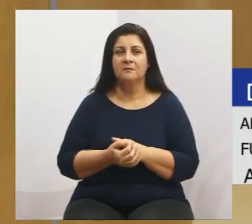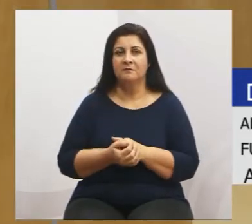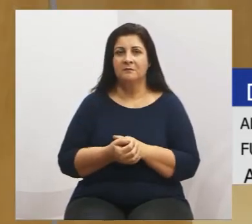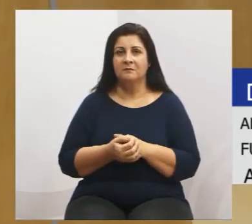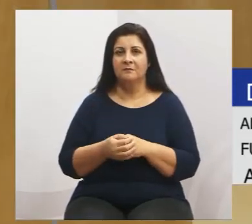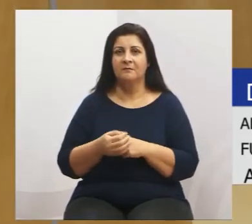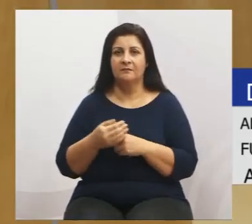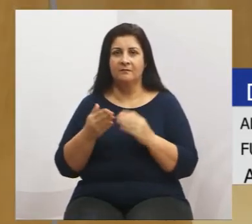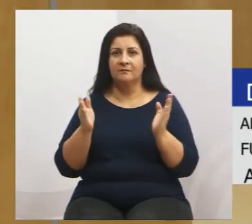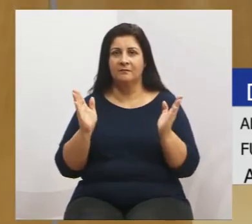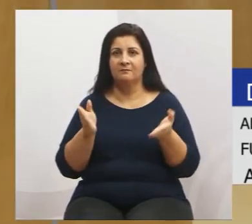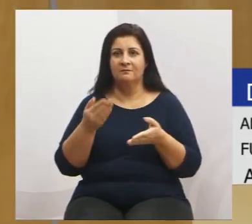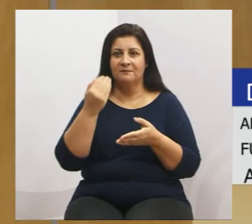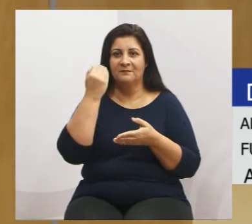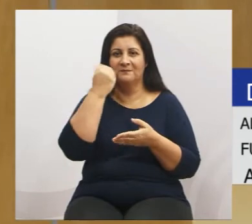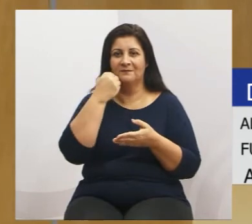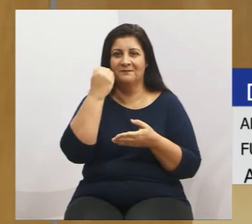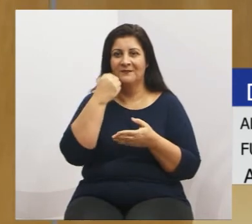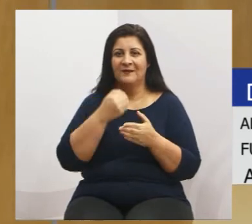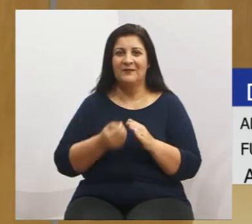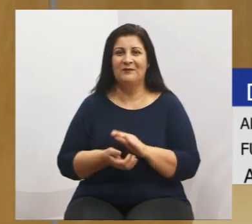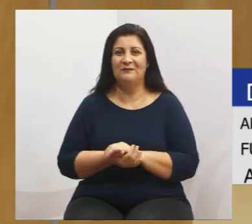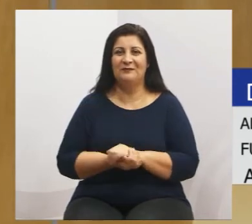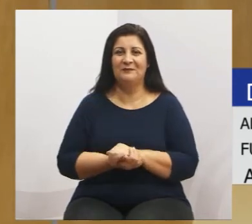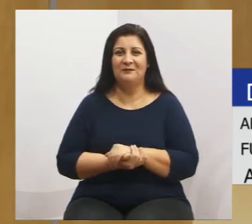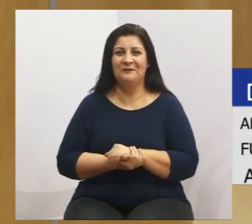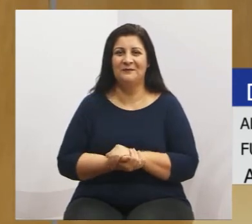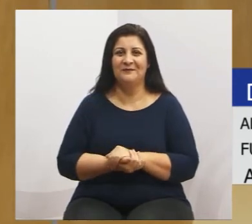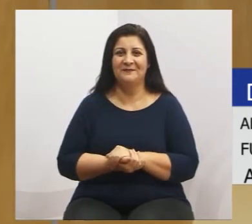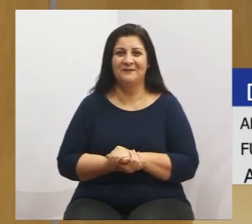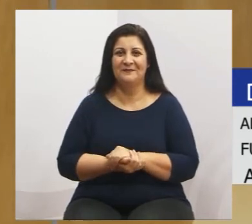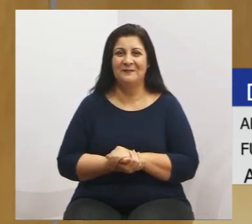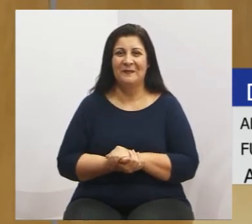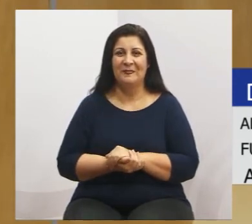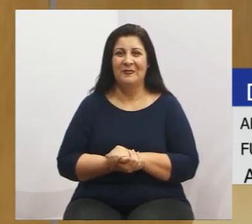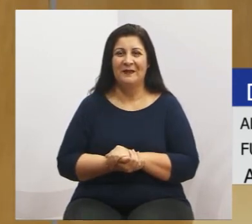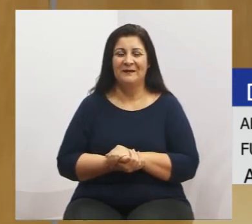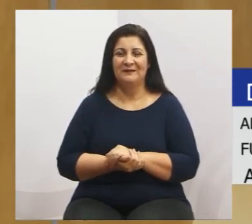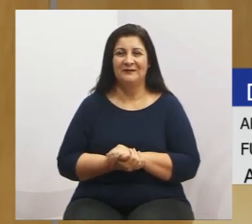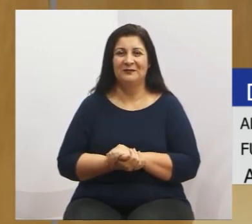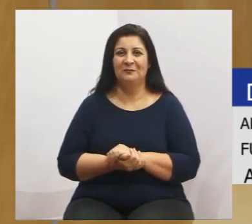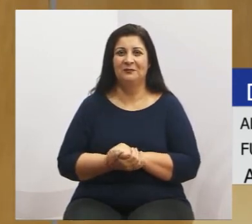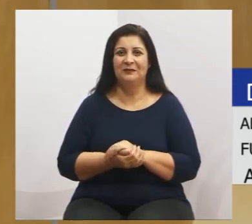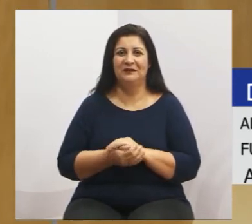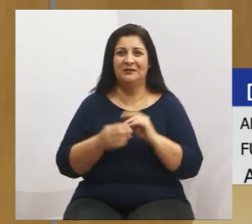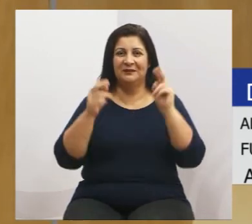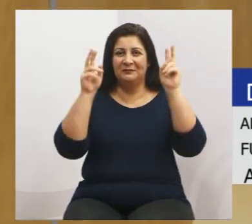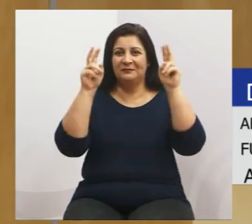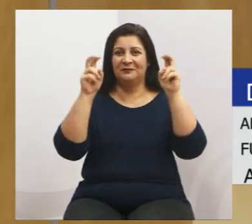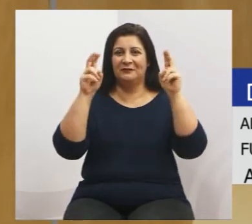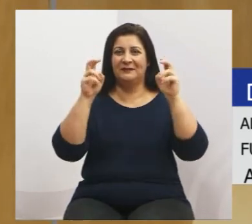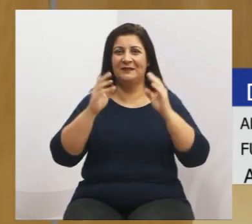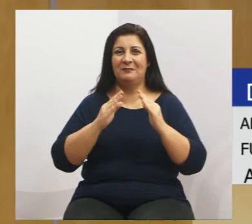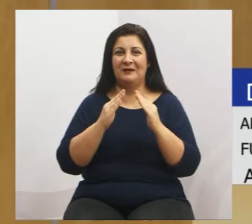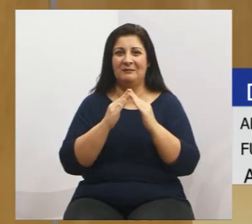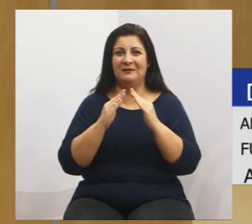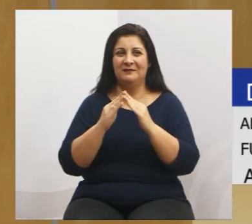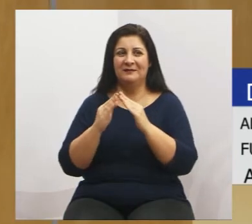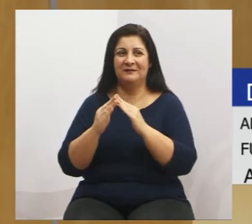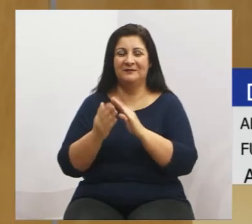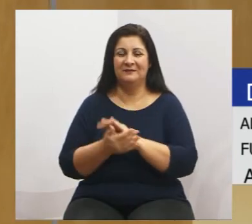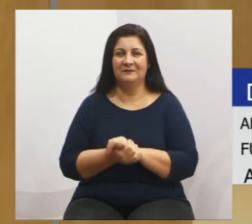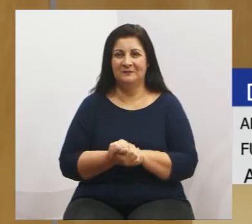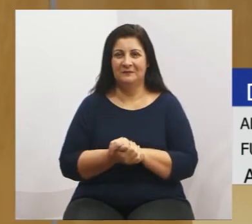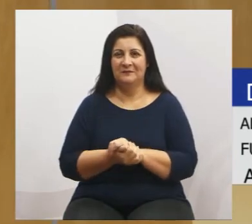fiz a barba, estou legal. Falar em moradia popular,